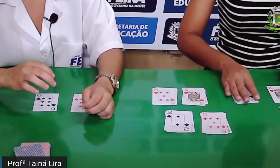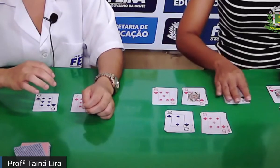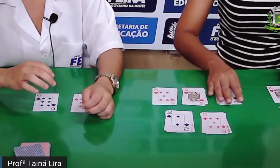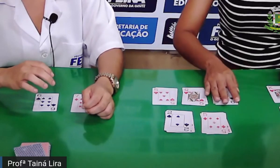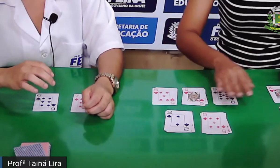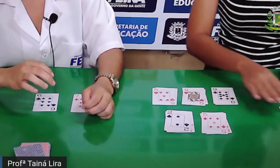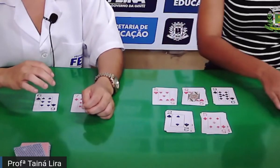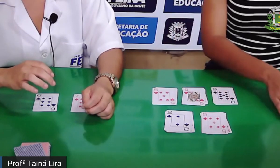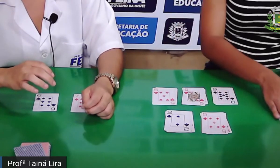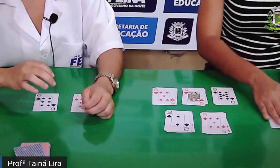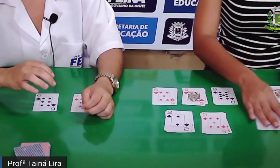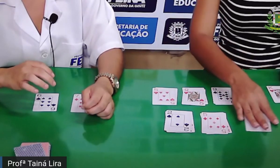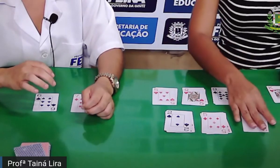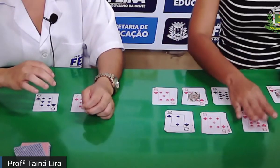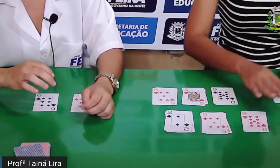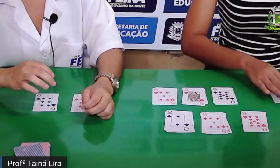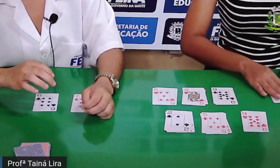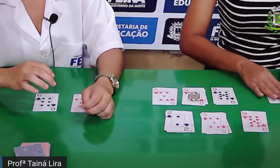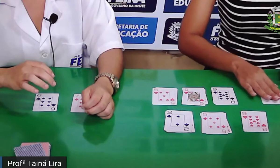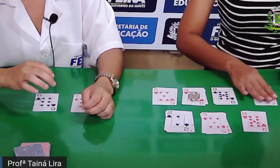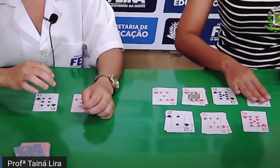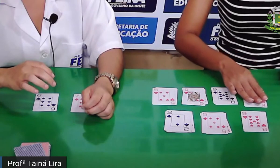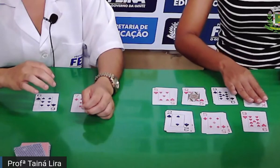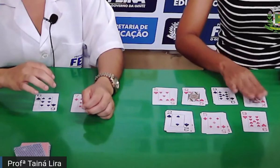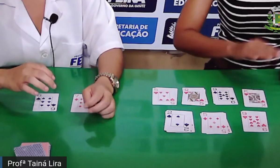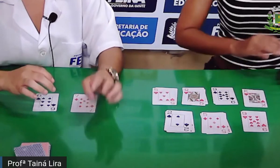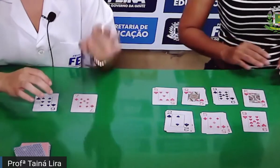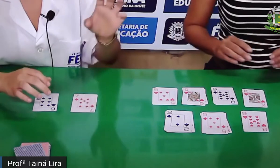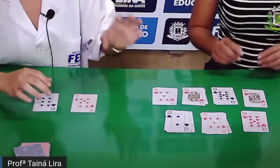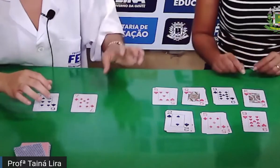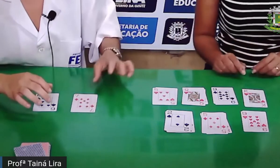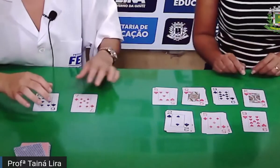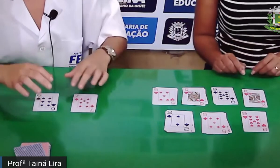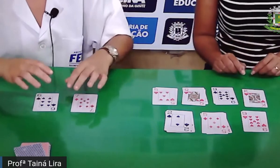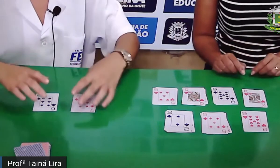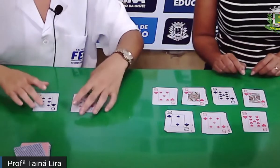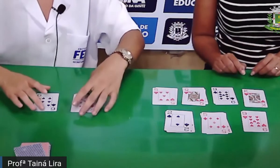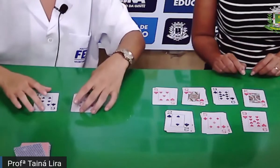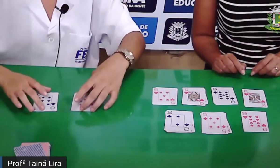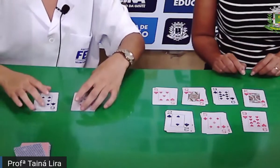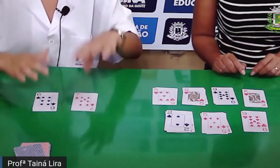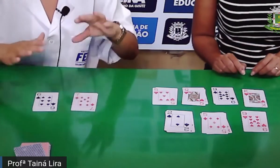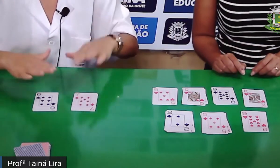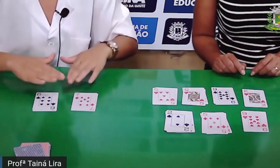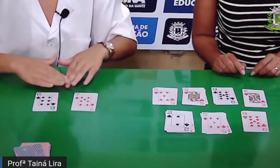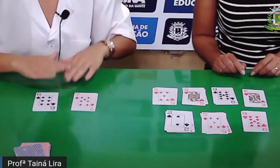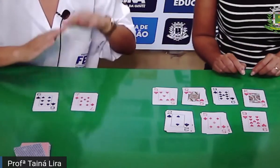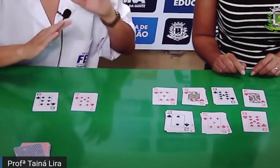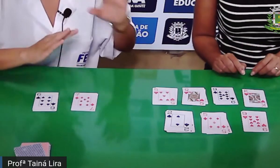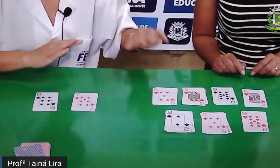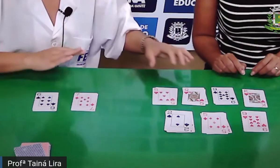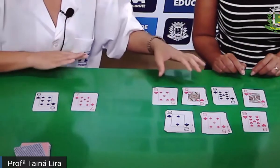4, 5, 6, 7. Sete pares. Eu fiz